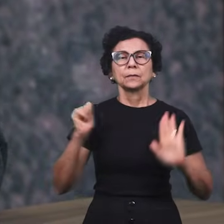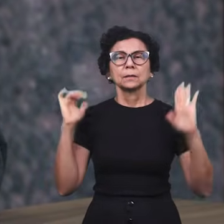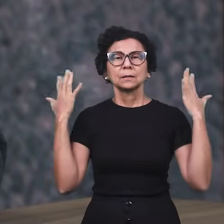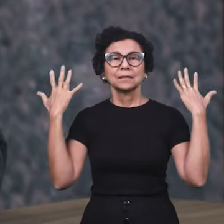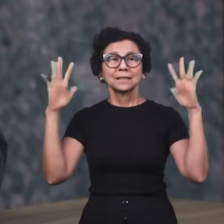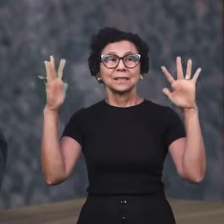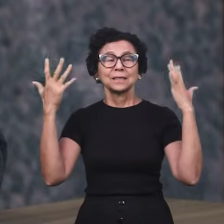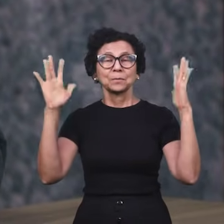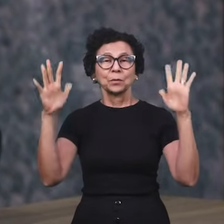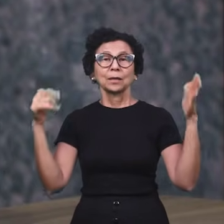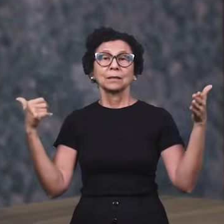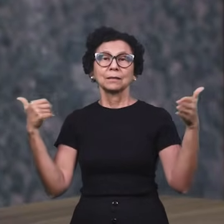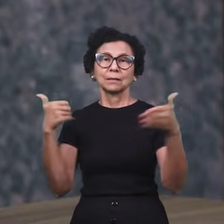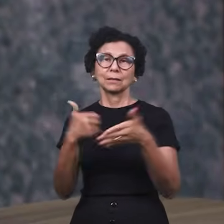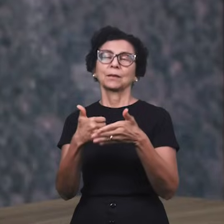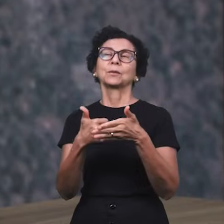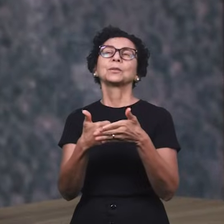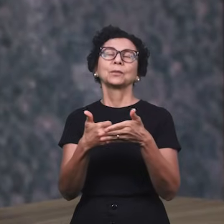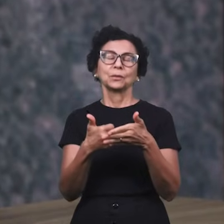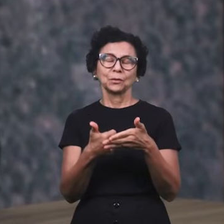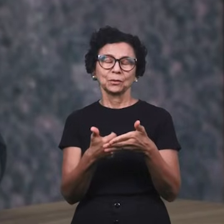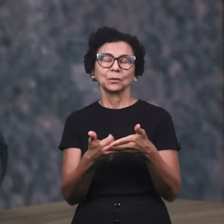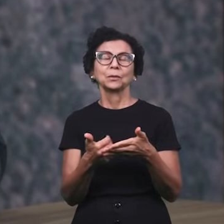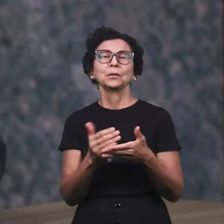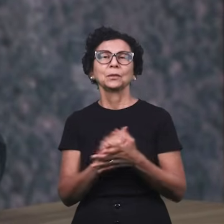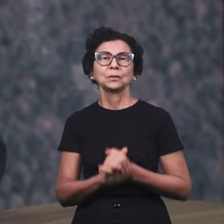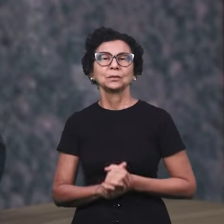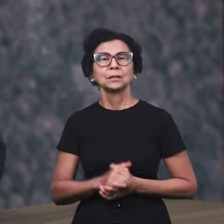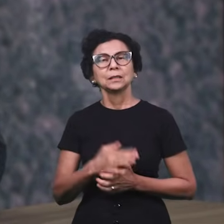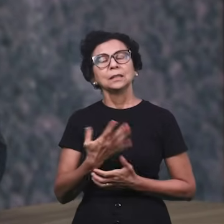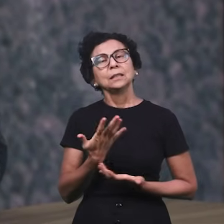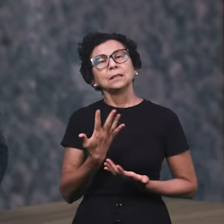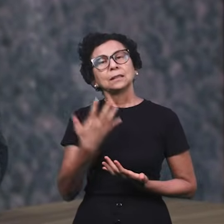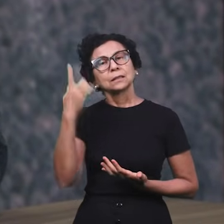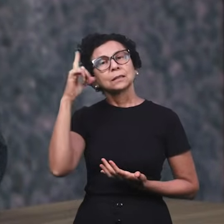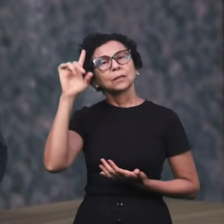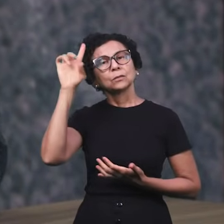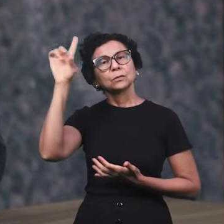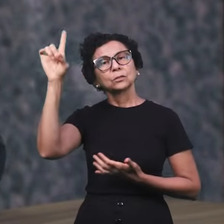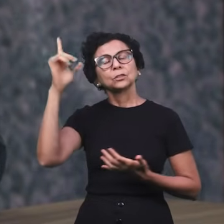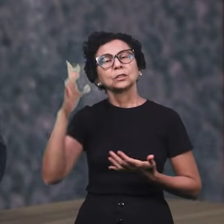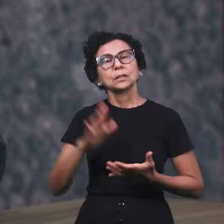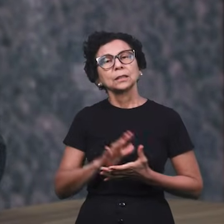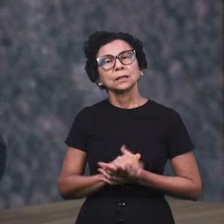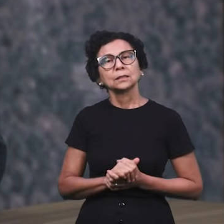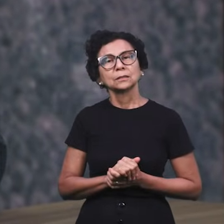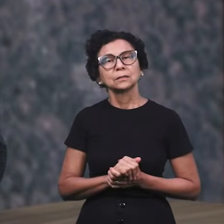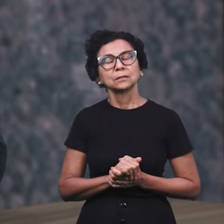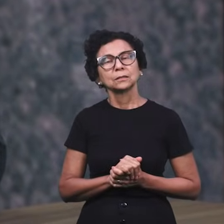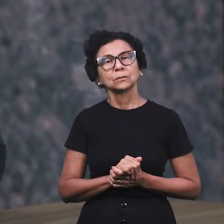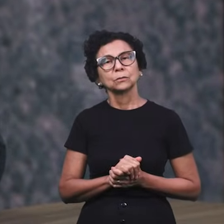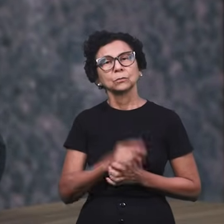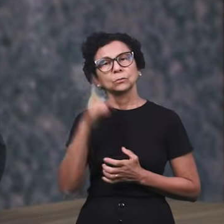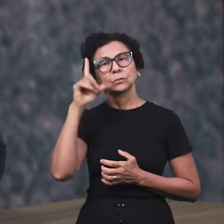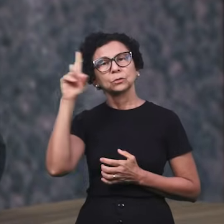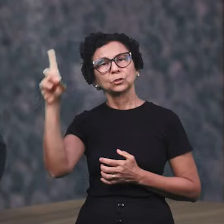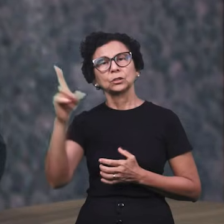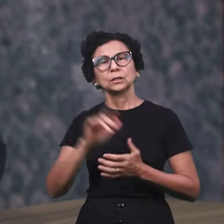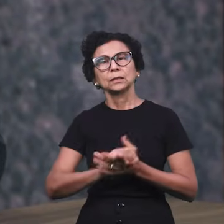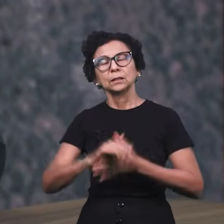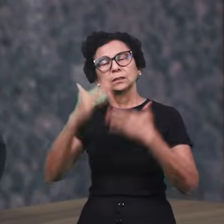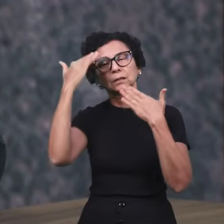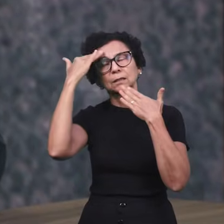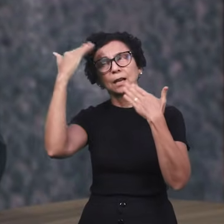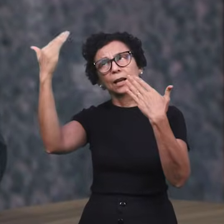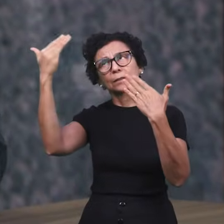primeira vez uma festa que até hoje ela é muito lembrada nos Estados Unidos, o Dia de Ações de Graças. O Dia de Ações de Graças nasce como